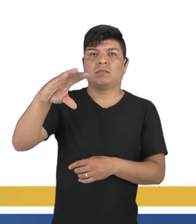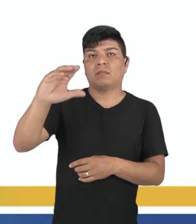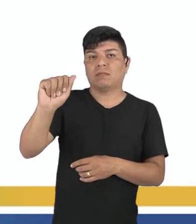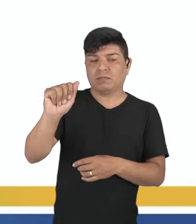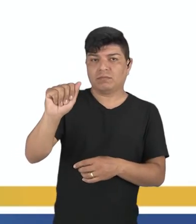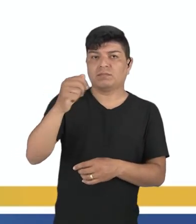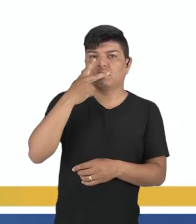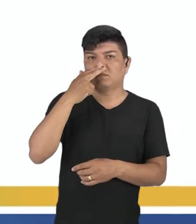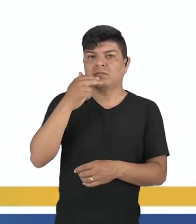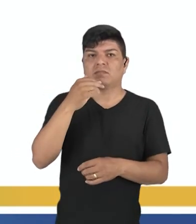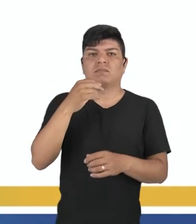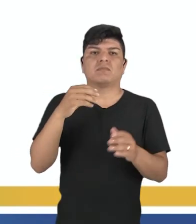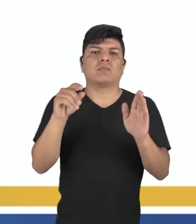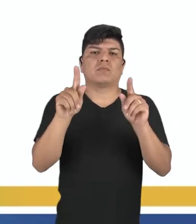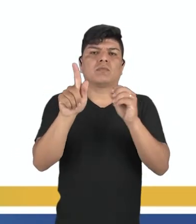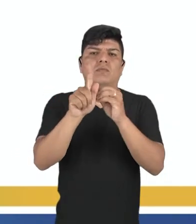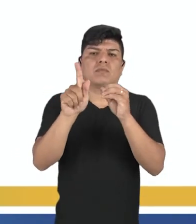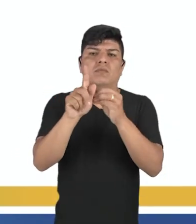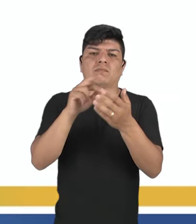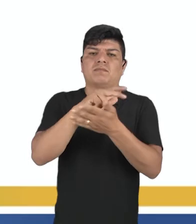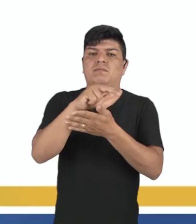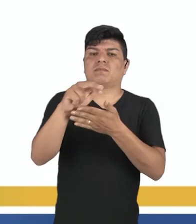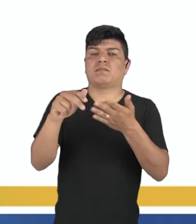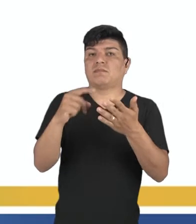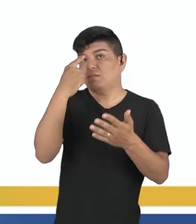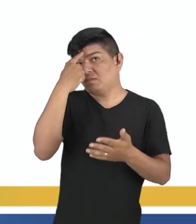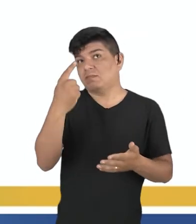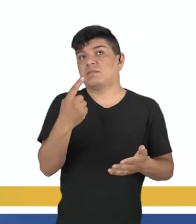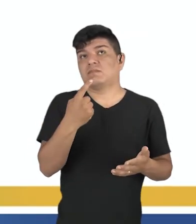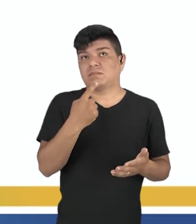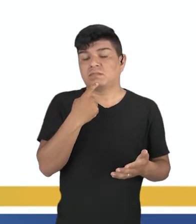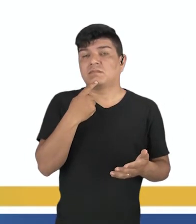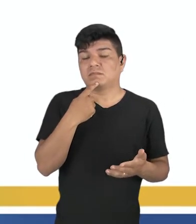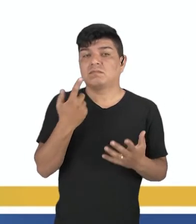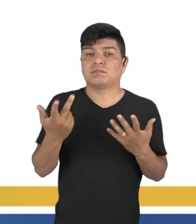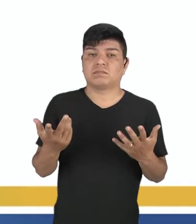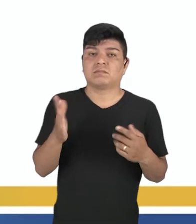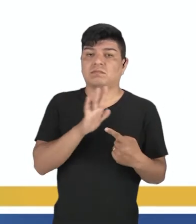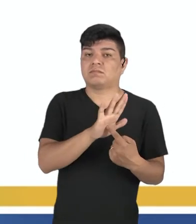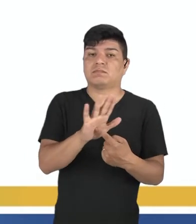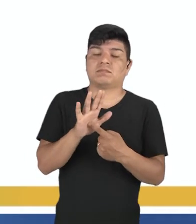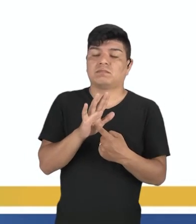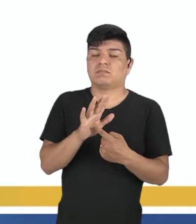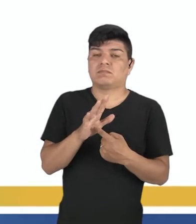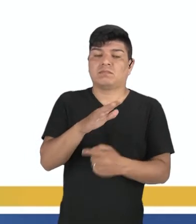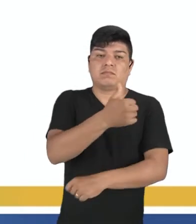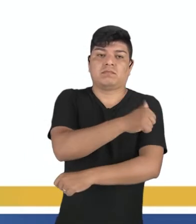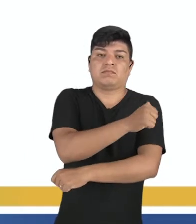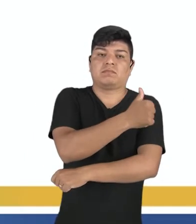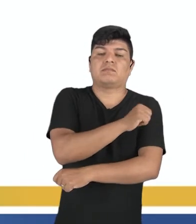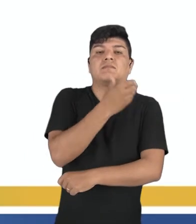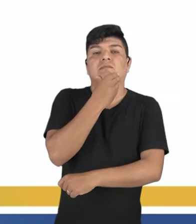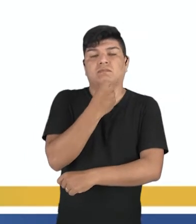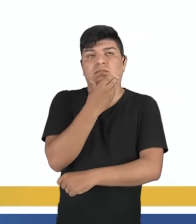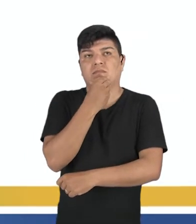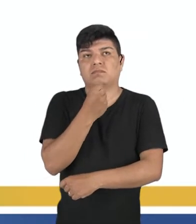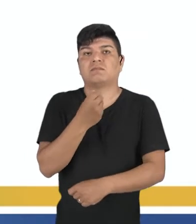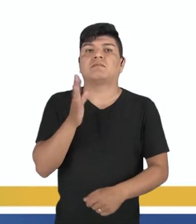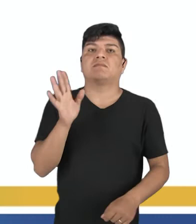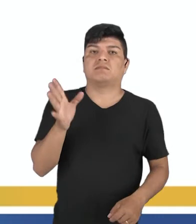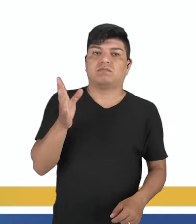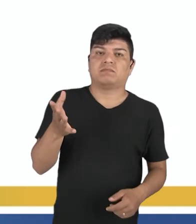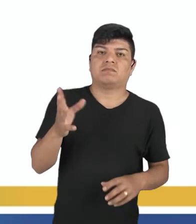essa palavra no Google vai aparecer várias imagens que vão trazer aí então a imagem do carioca que a gente já